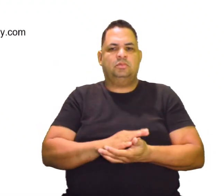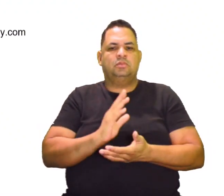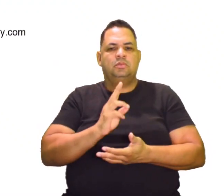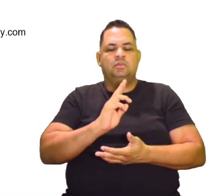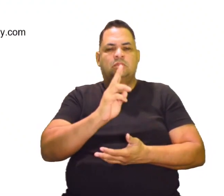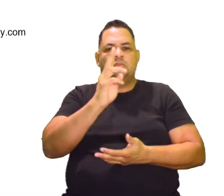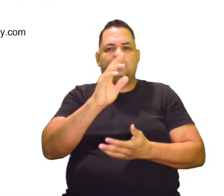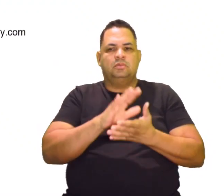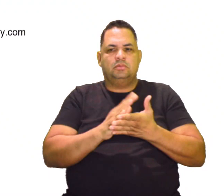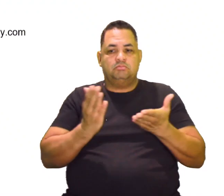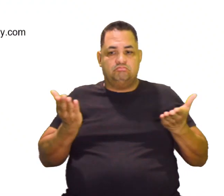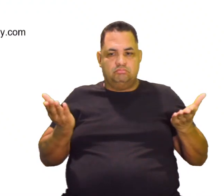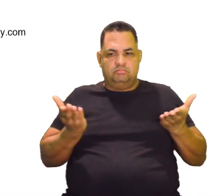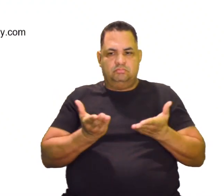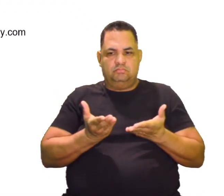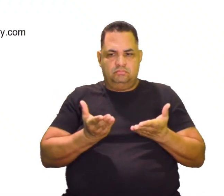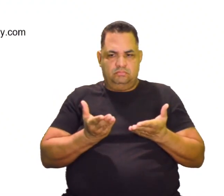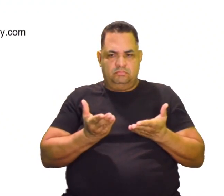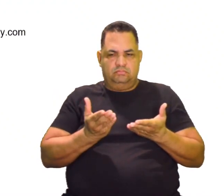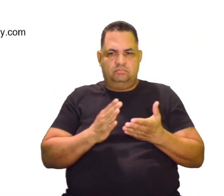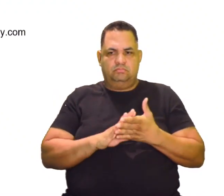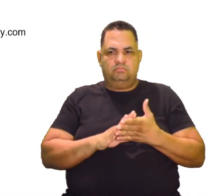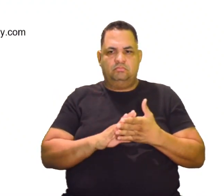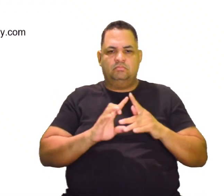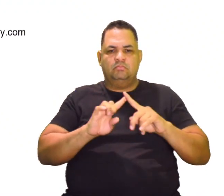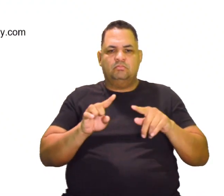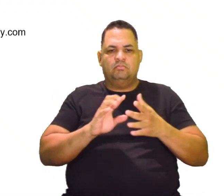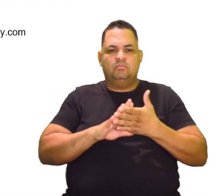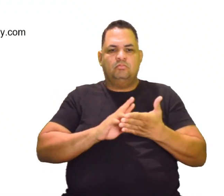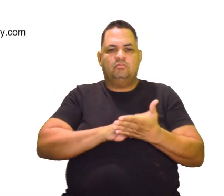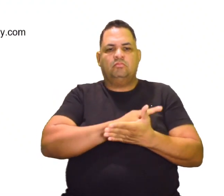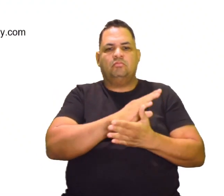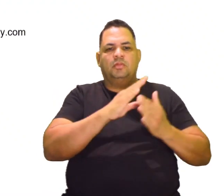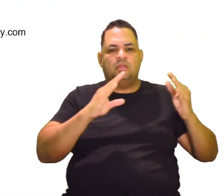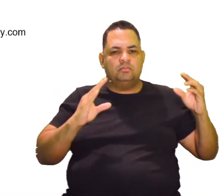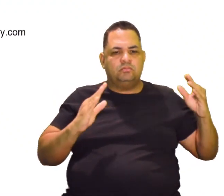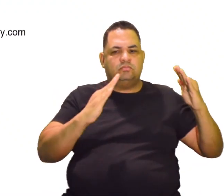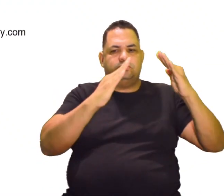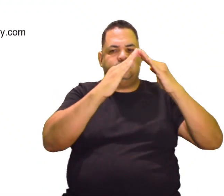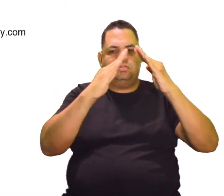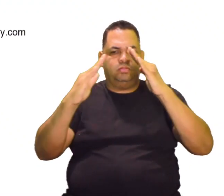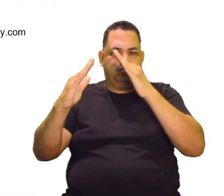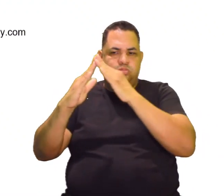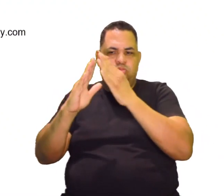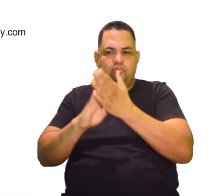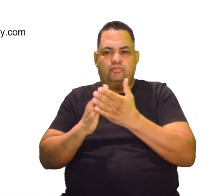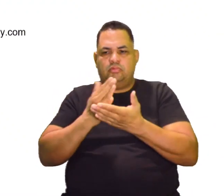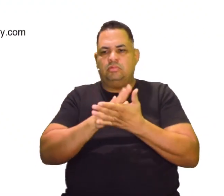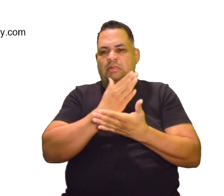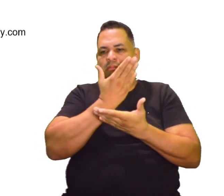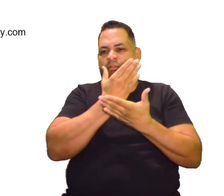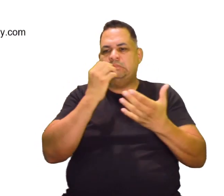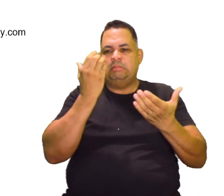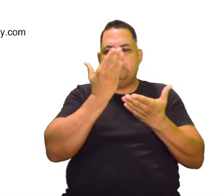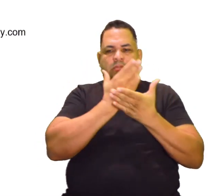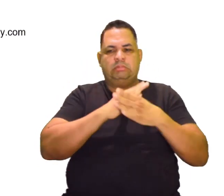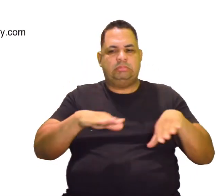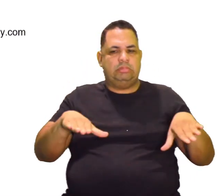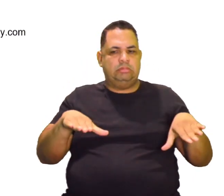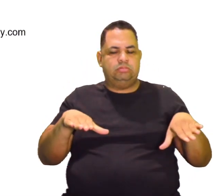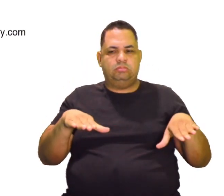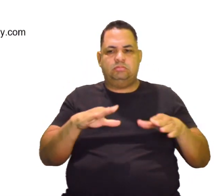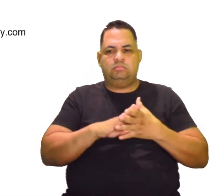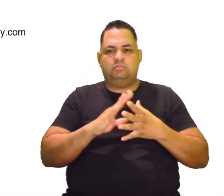permanece até hoje, né? Mas muito dos palácios foram destruídos com o tempo, né? Os palácios